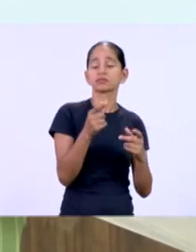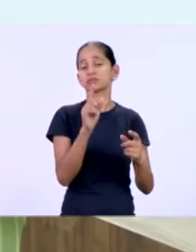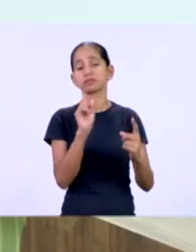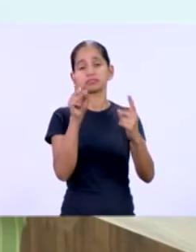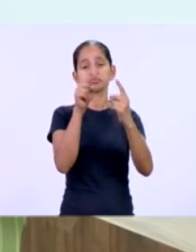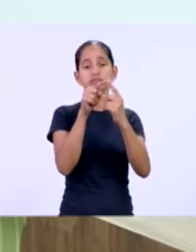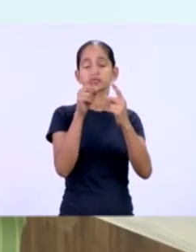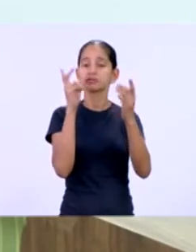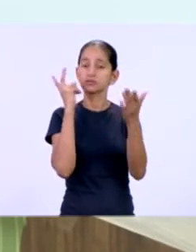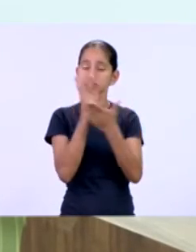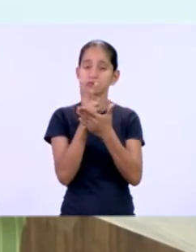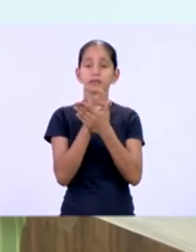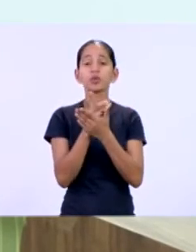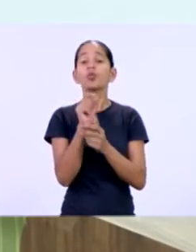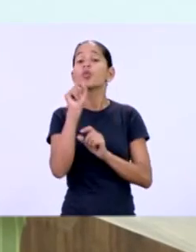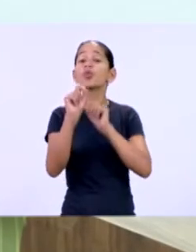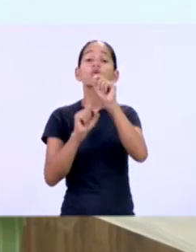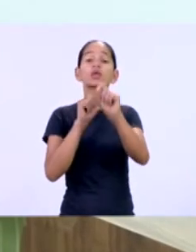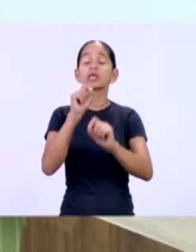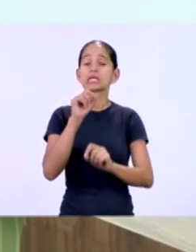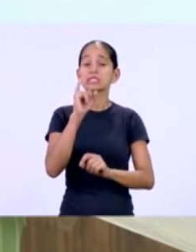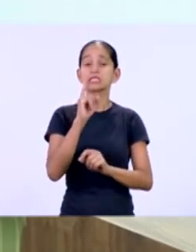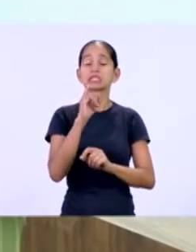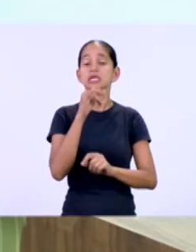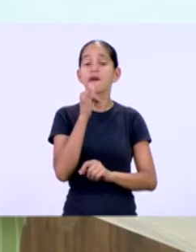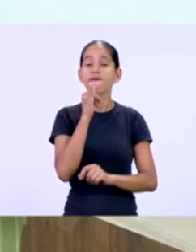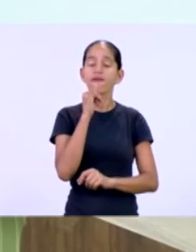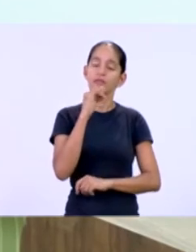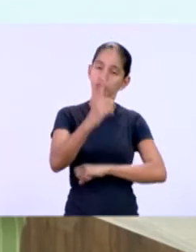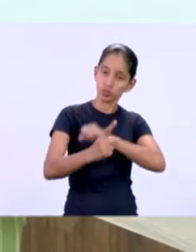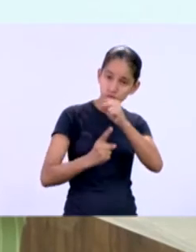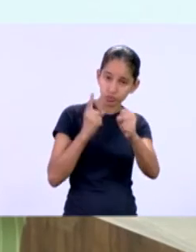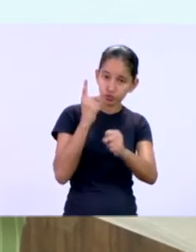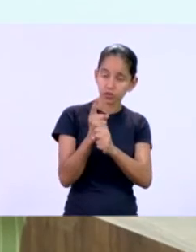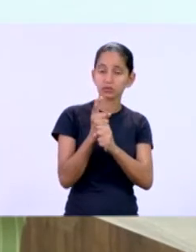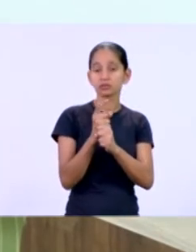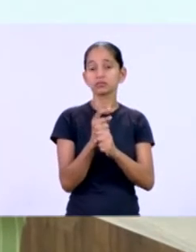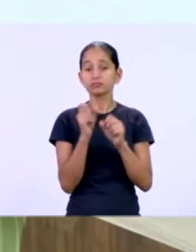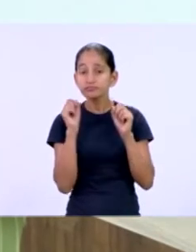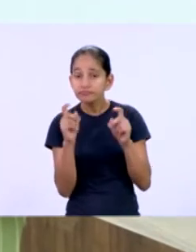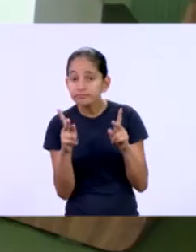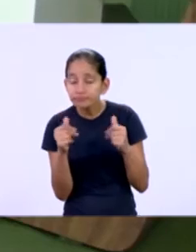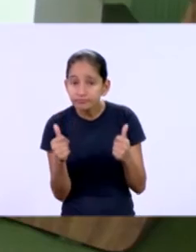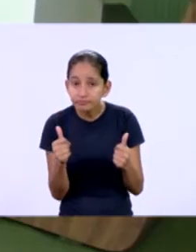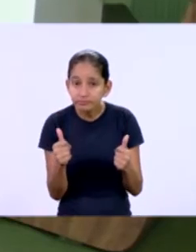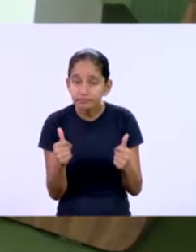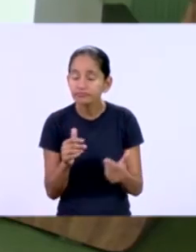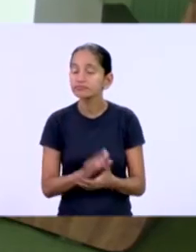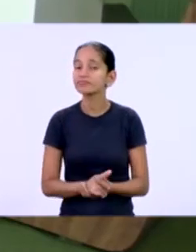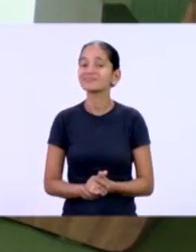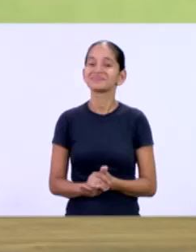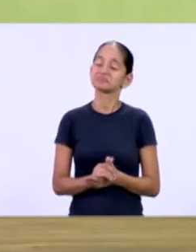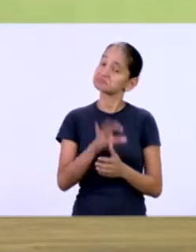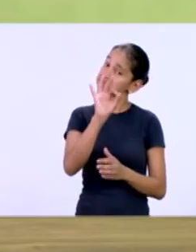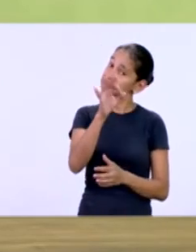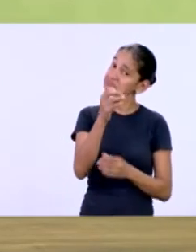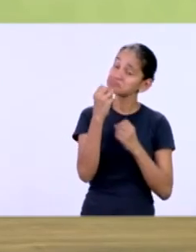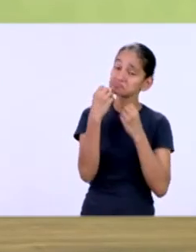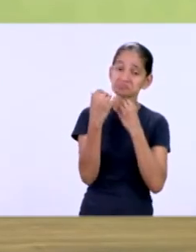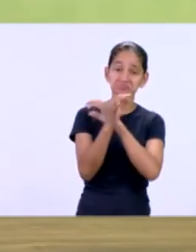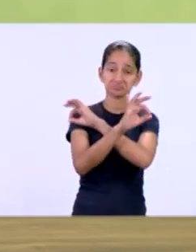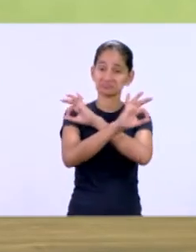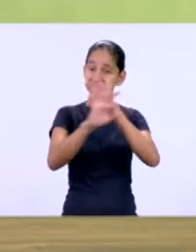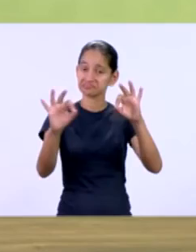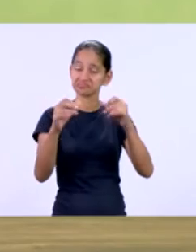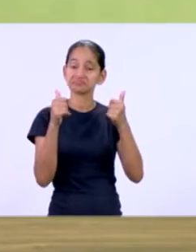na média, no que seria se ele repetisse aquele faturamento pelos 12 meses. Espero ter respondido. Eu acredito que sim, acho que a pergunta foi bem essa